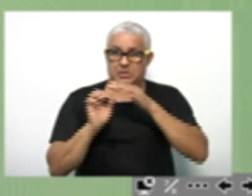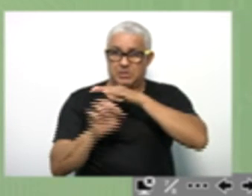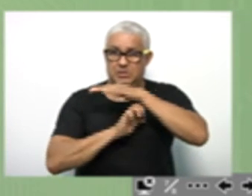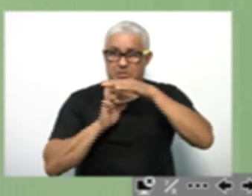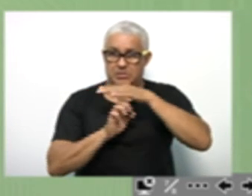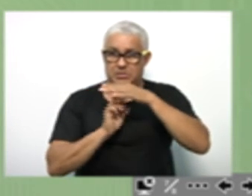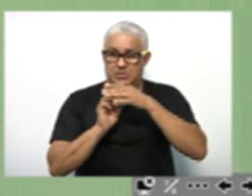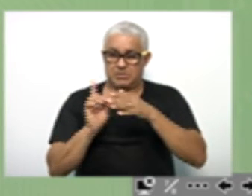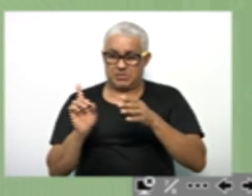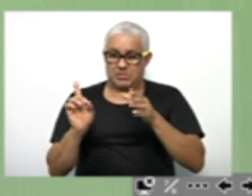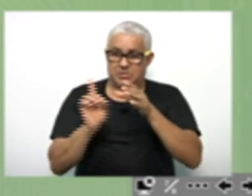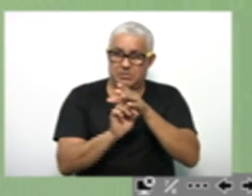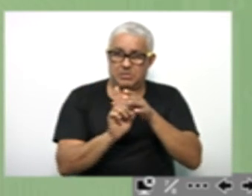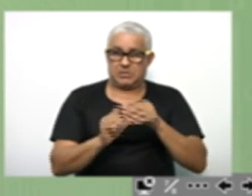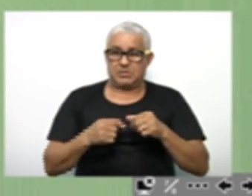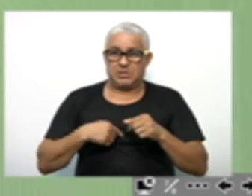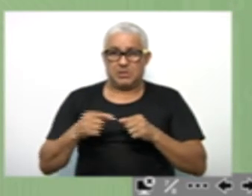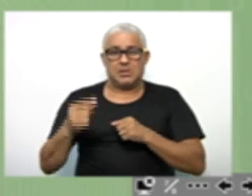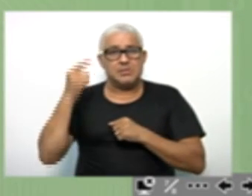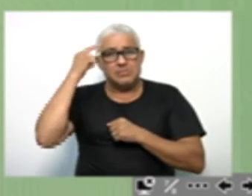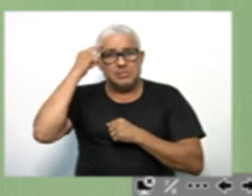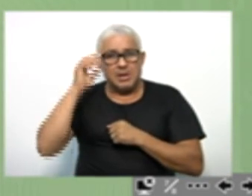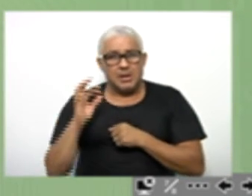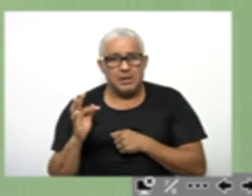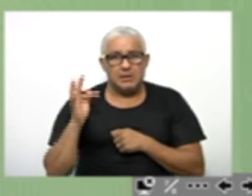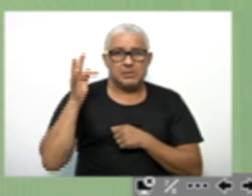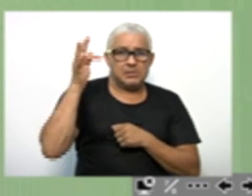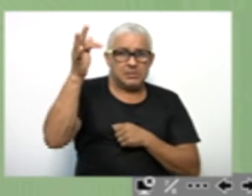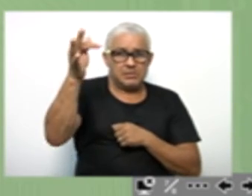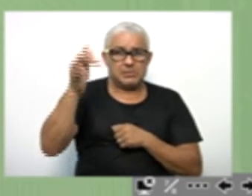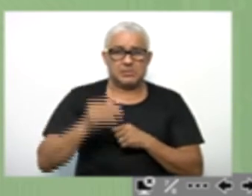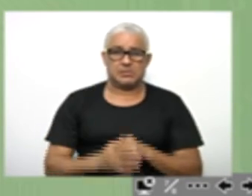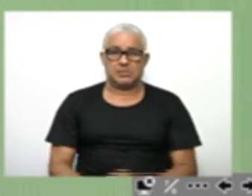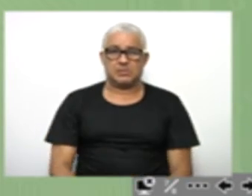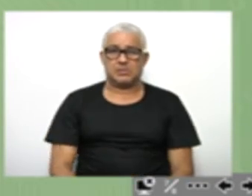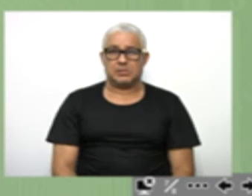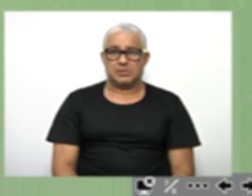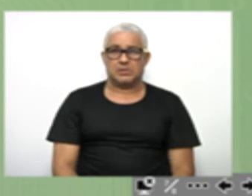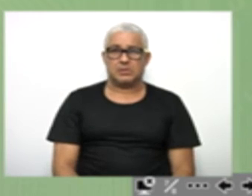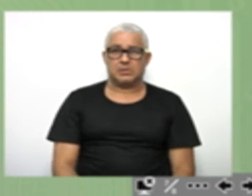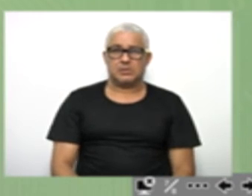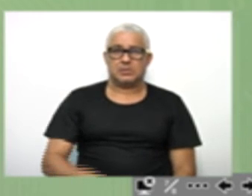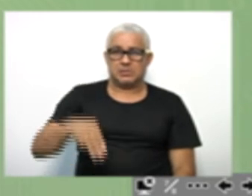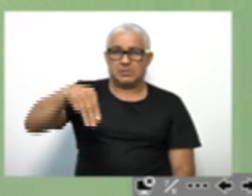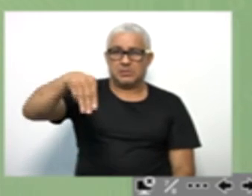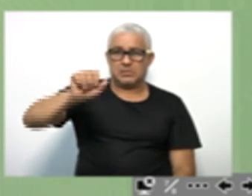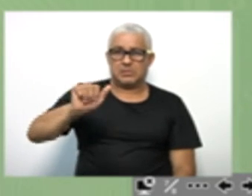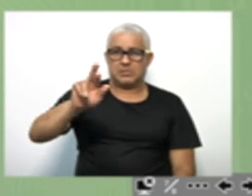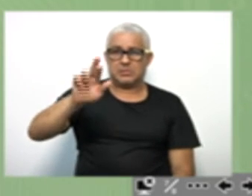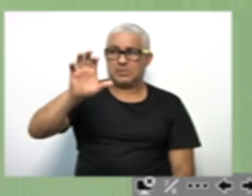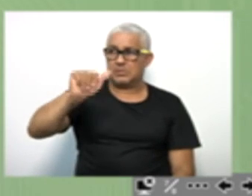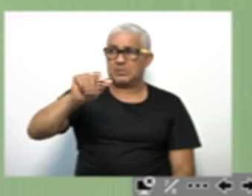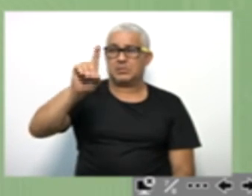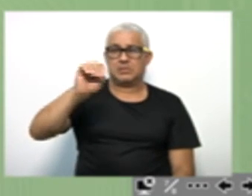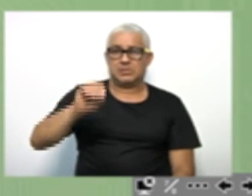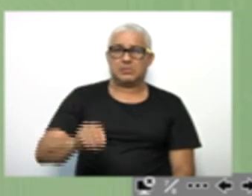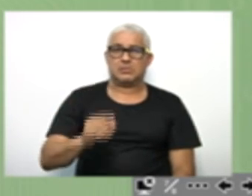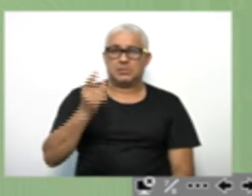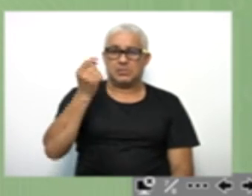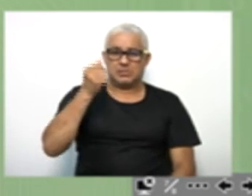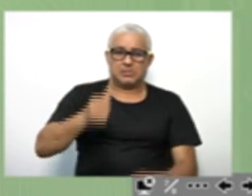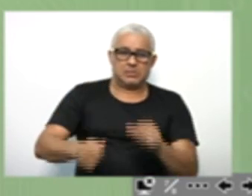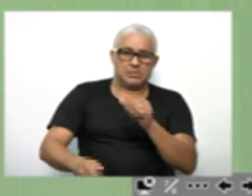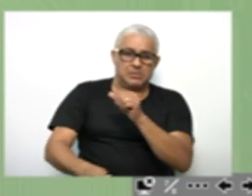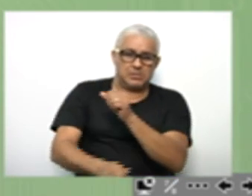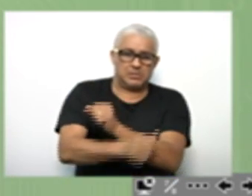vou fazer uma projeção, né, desse mercado, dos investimentos,